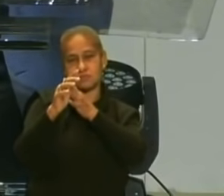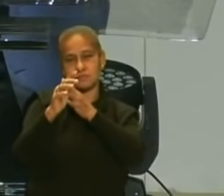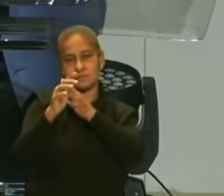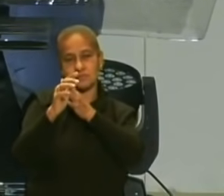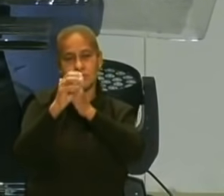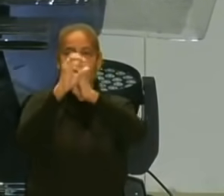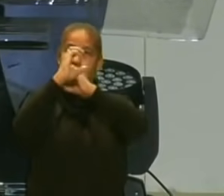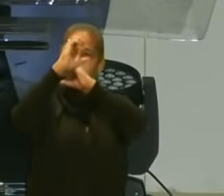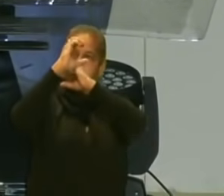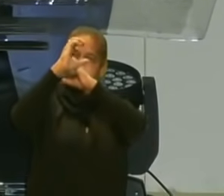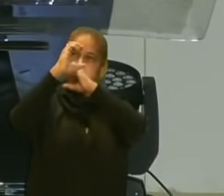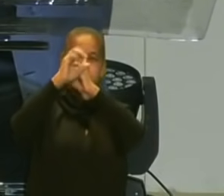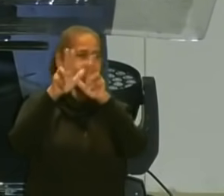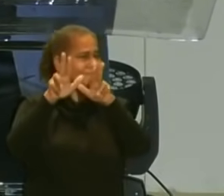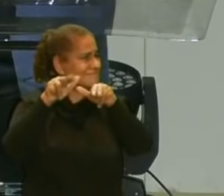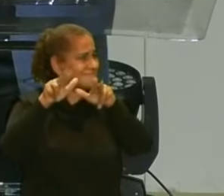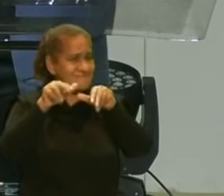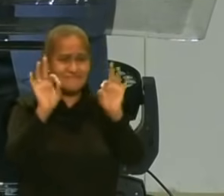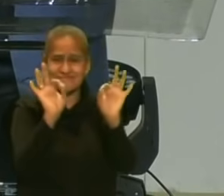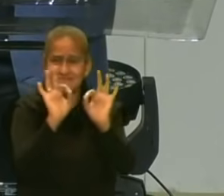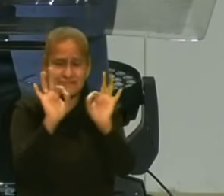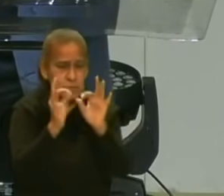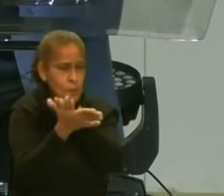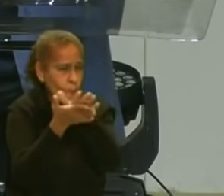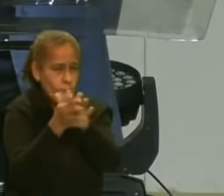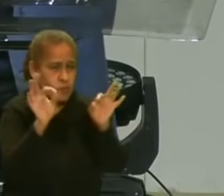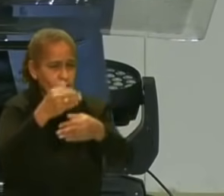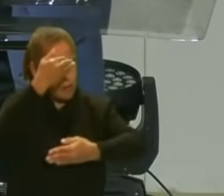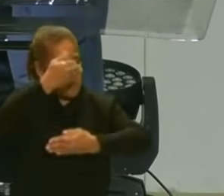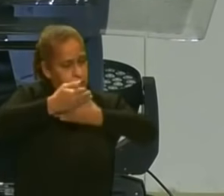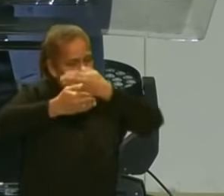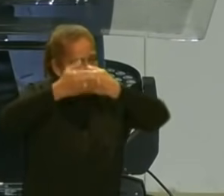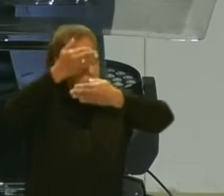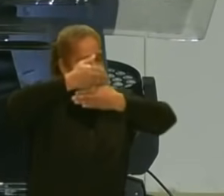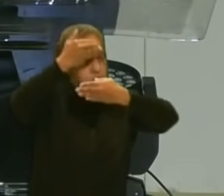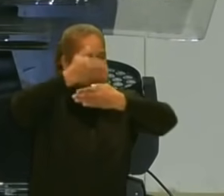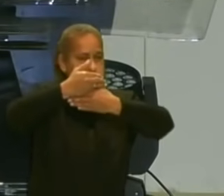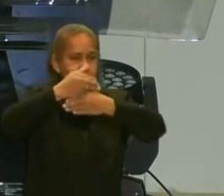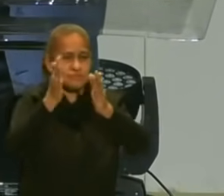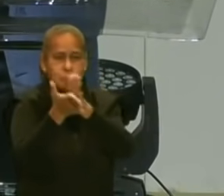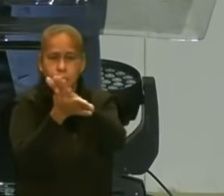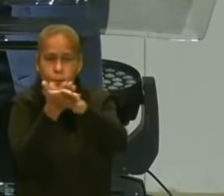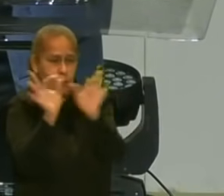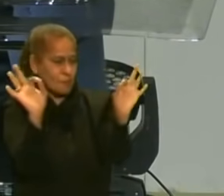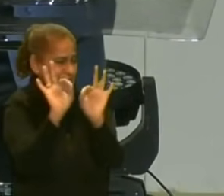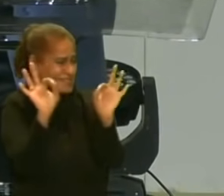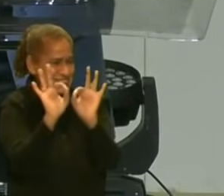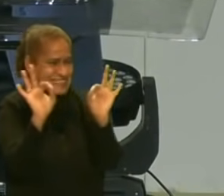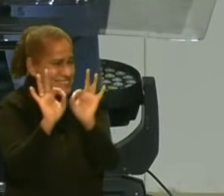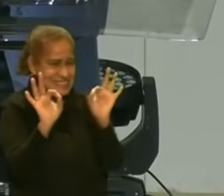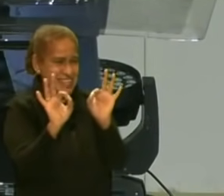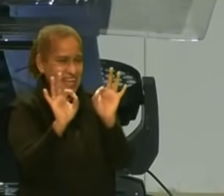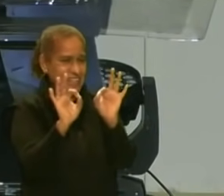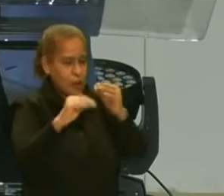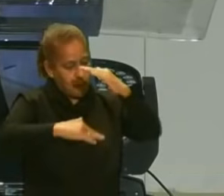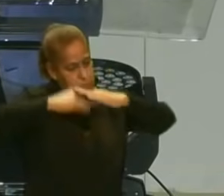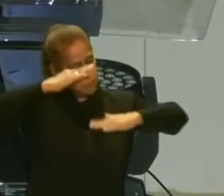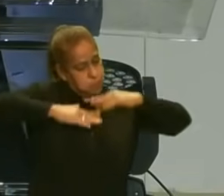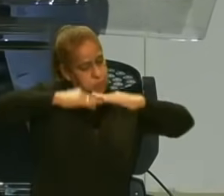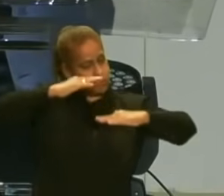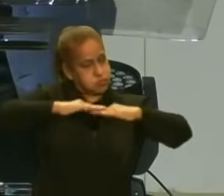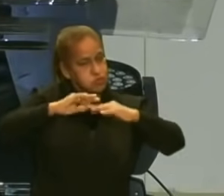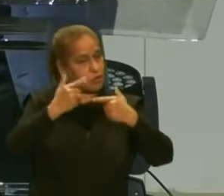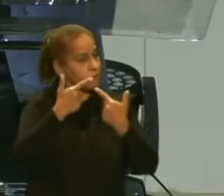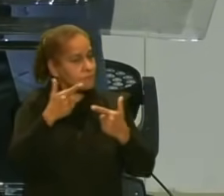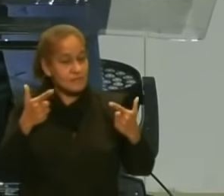de trombeta. Nunca mais se achará dentro dos seus muros artífice algum, de qualquer profissão. Nunca